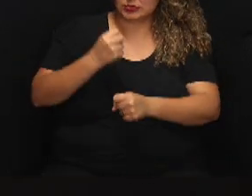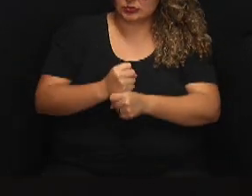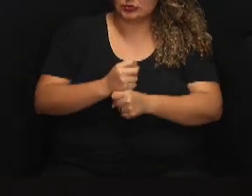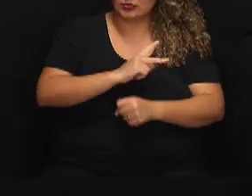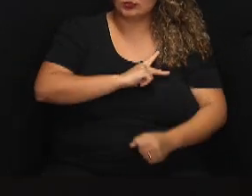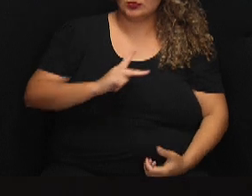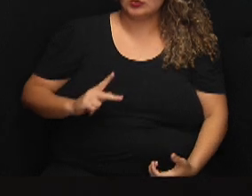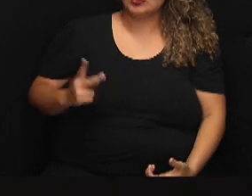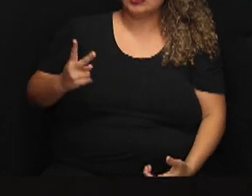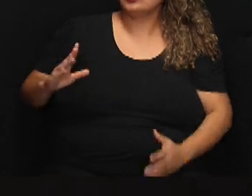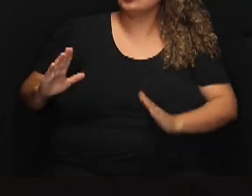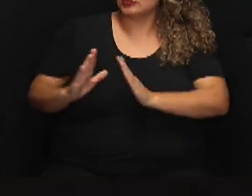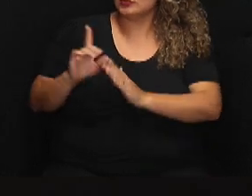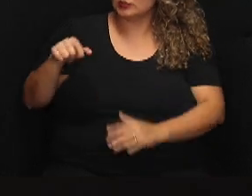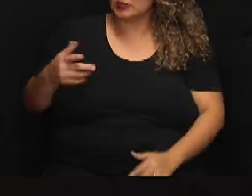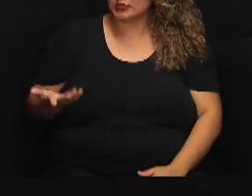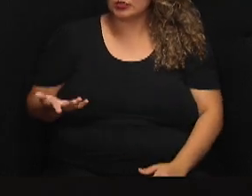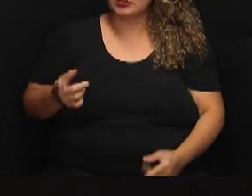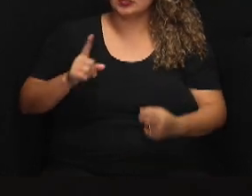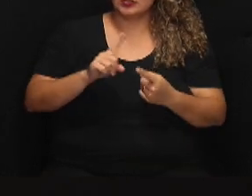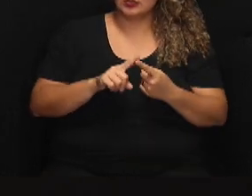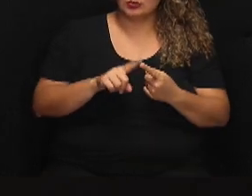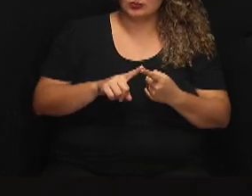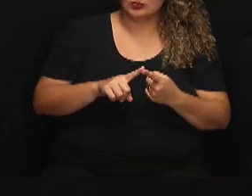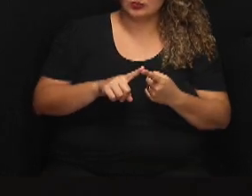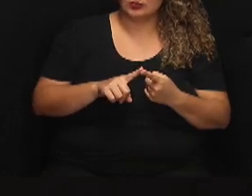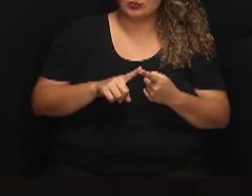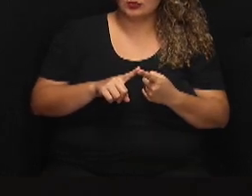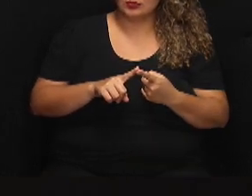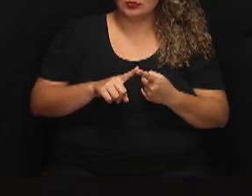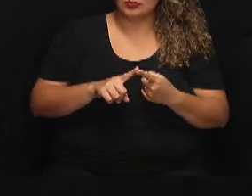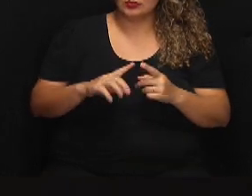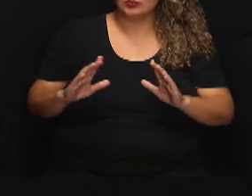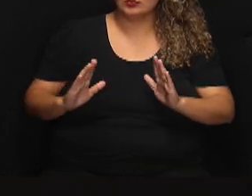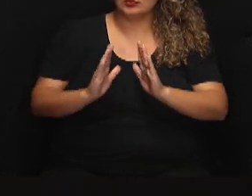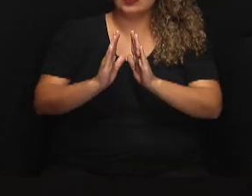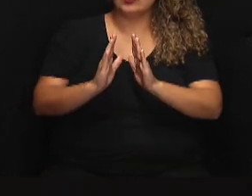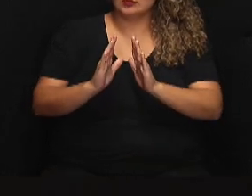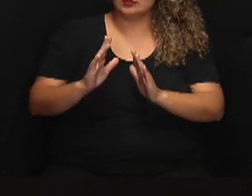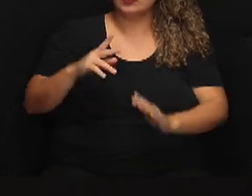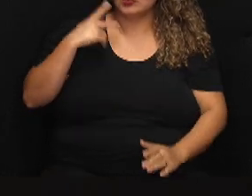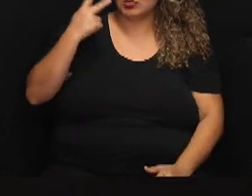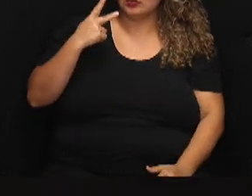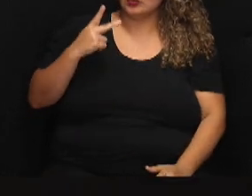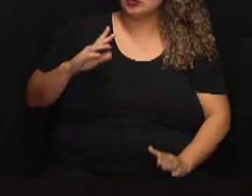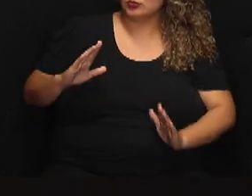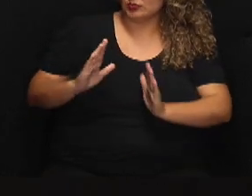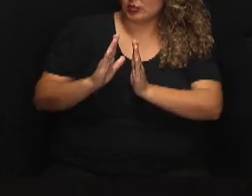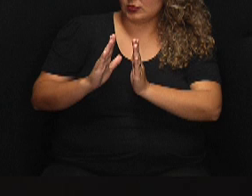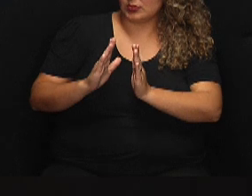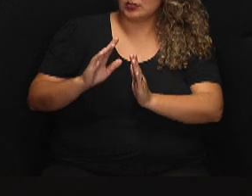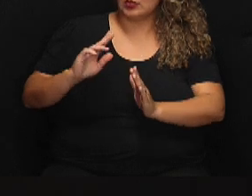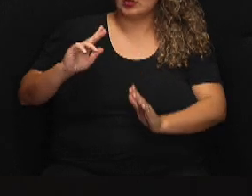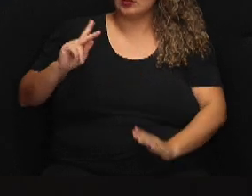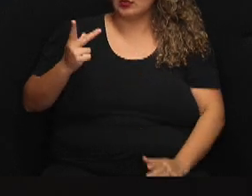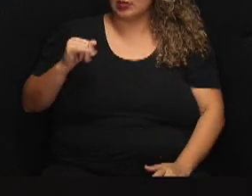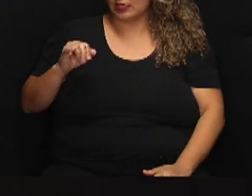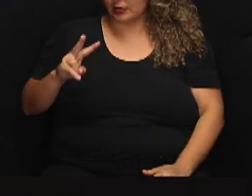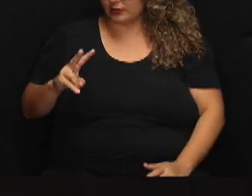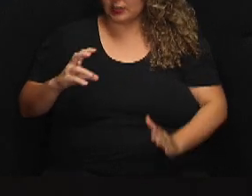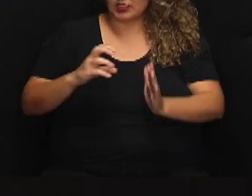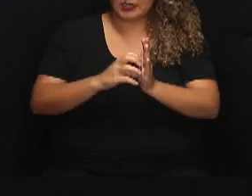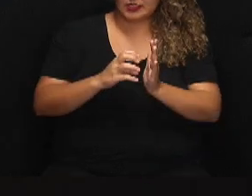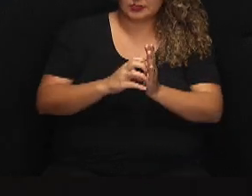presidir 2 frentes, né? A primeira é a Frente Parlamentar de Enfrentamento ao HIV, AIDS,